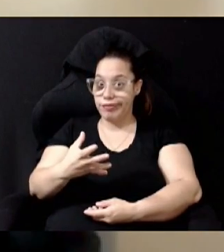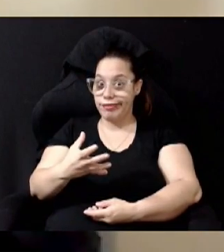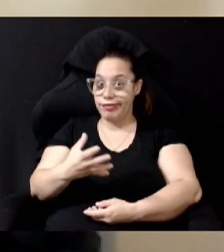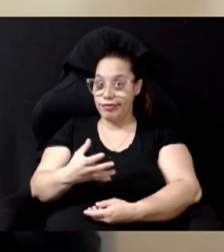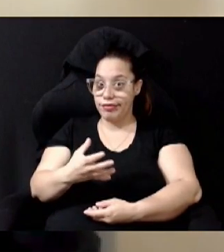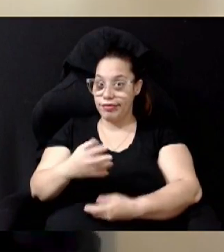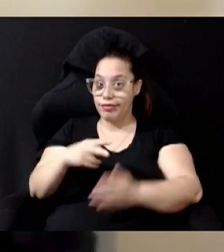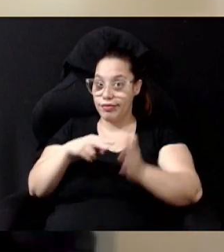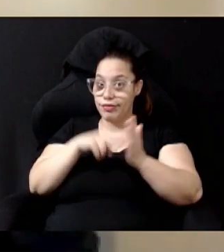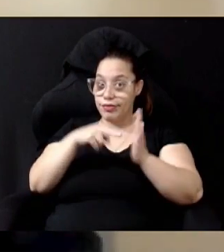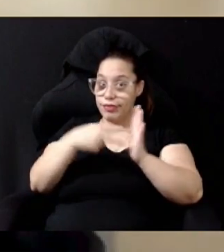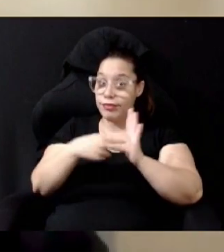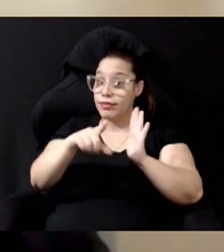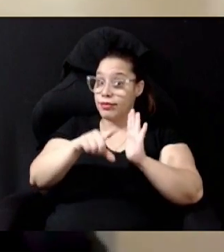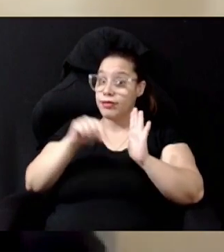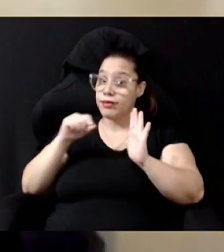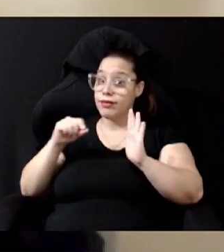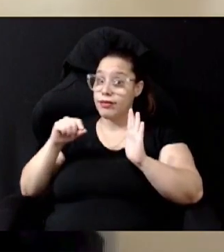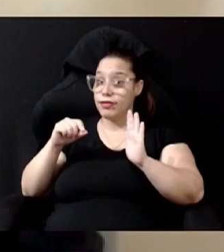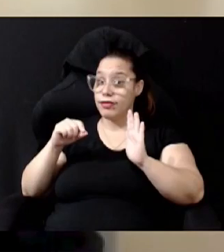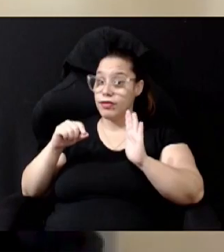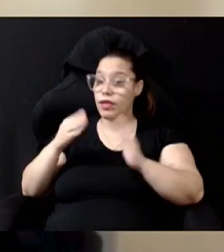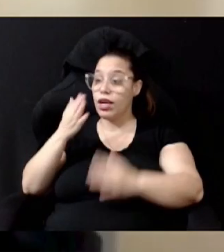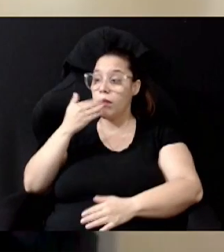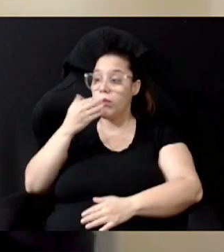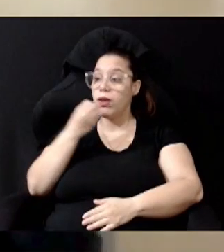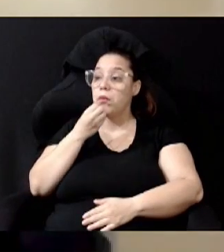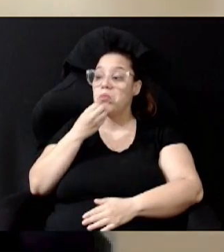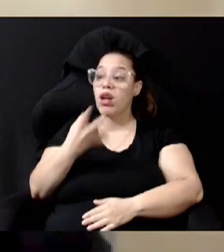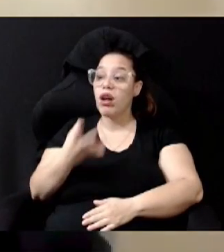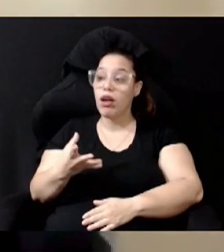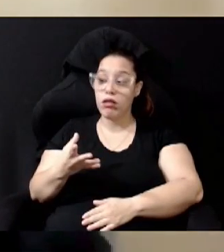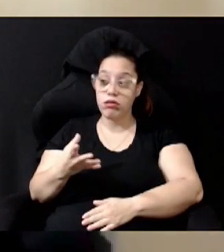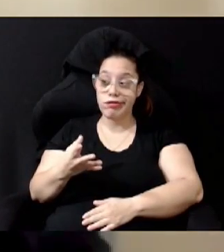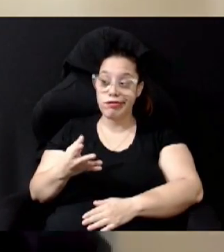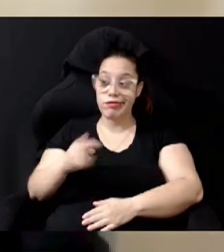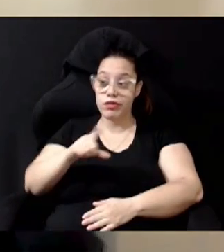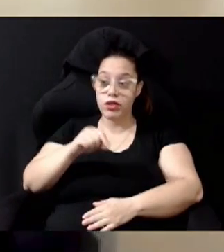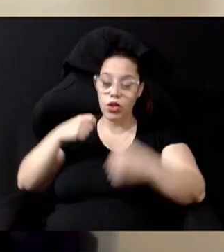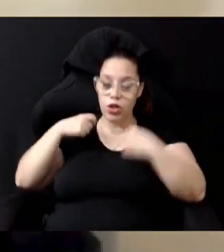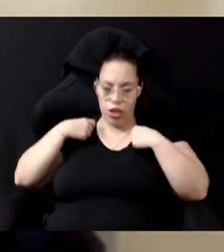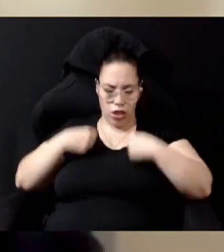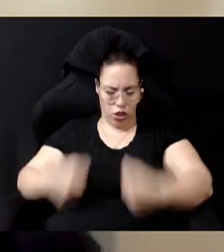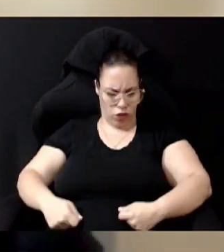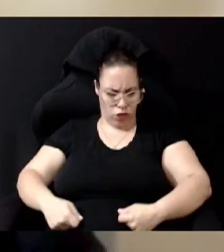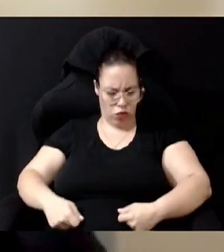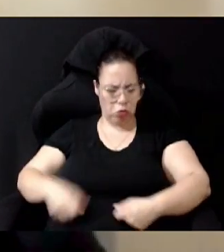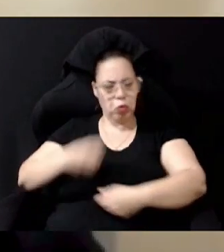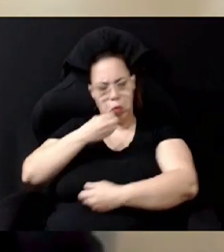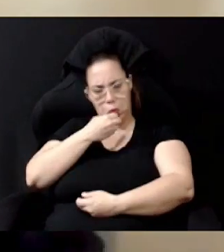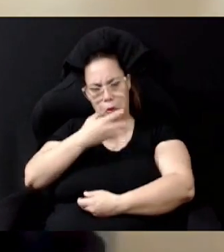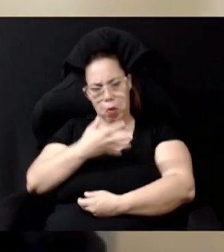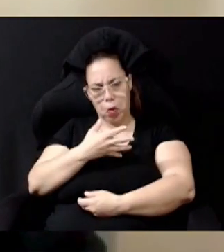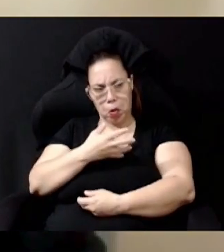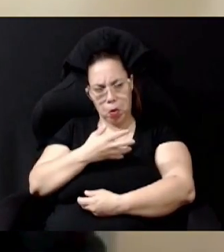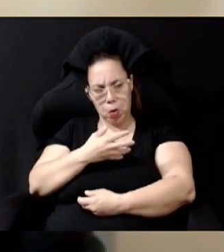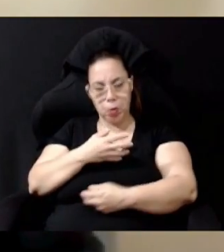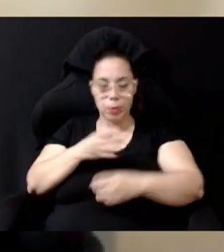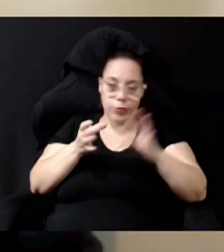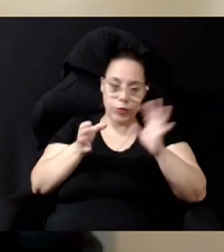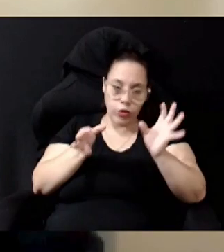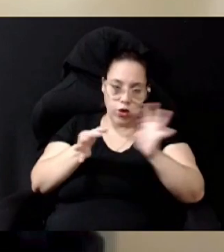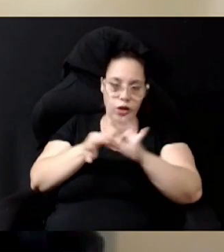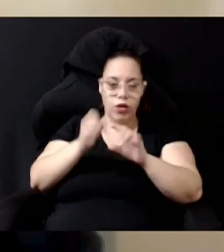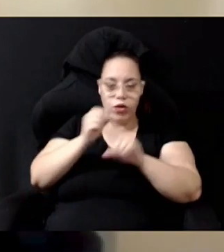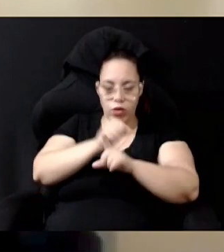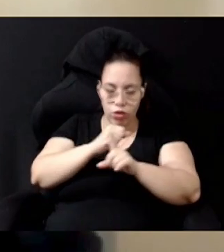escolha de se alimentar bem, escolha de se vestir bem, escolha de manter vínculos sociais. escolha de